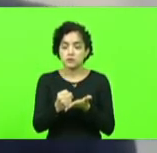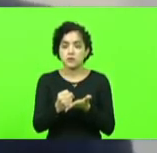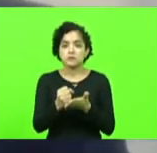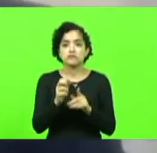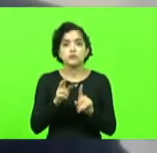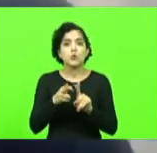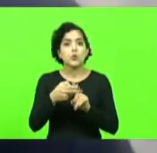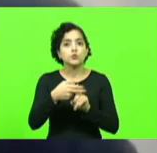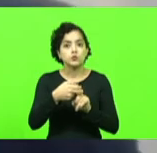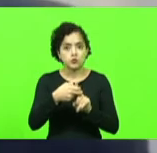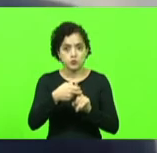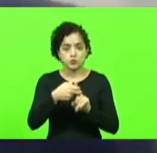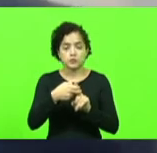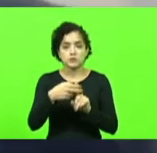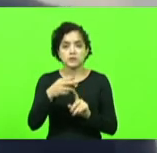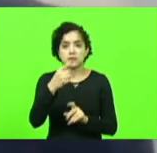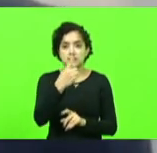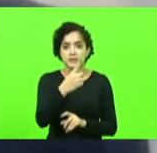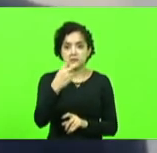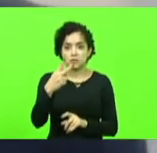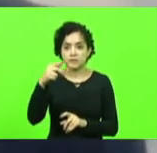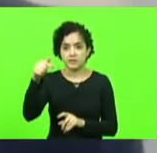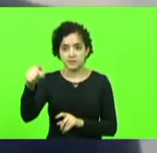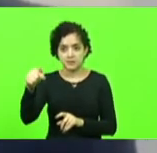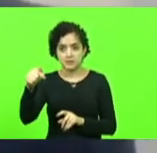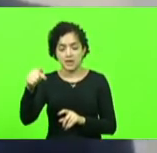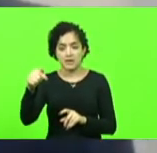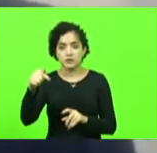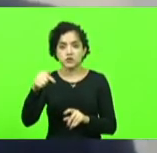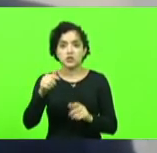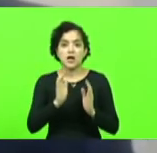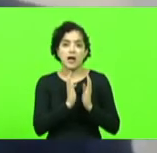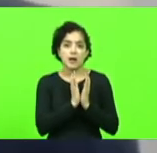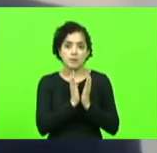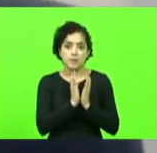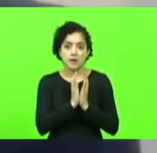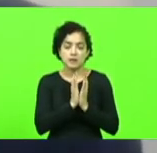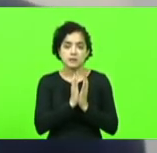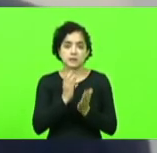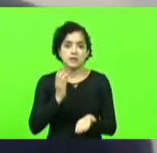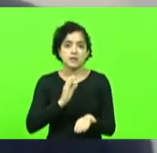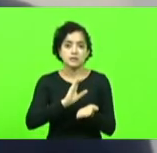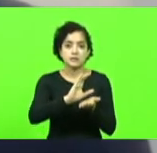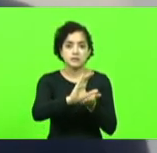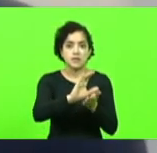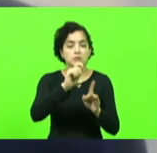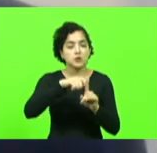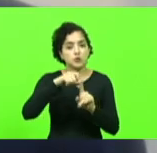São 127 APAES que recebem repasses mensais aí